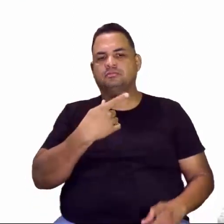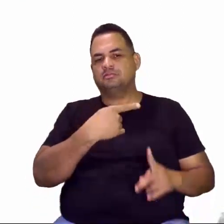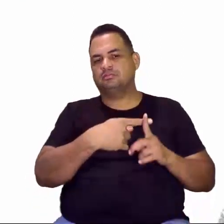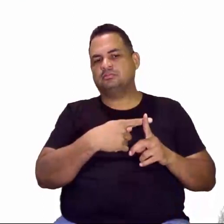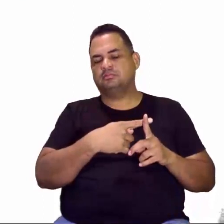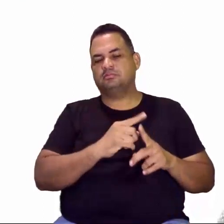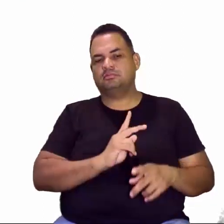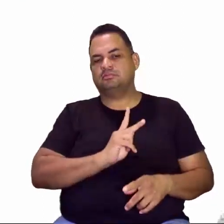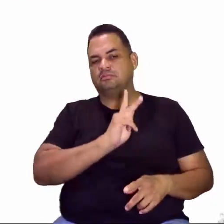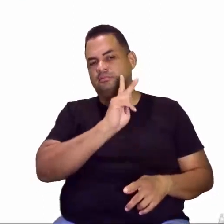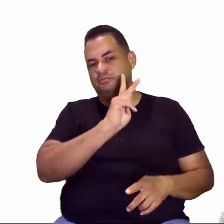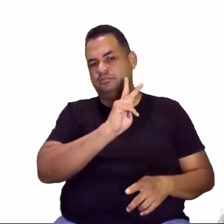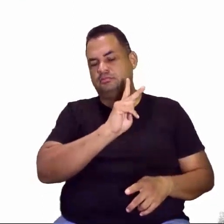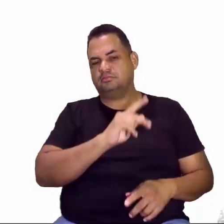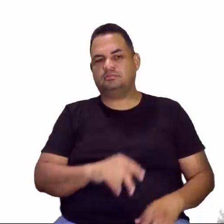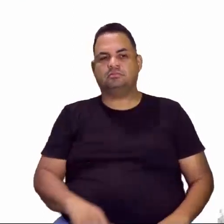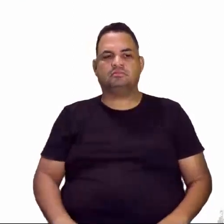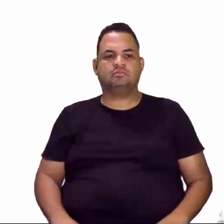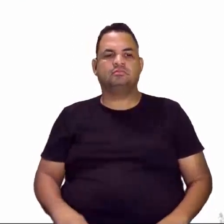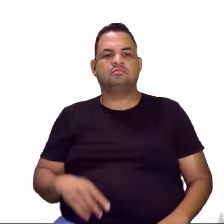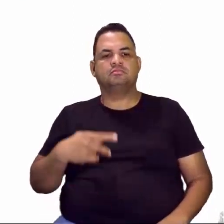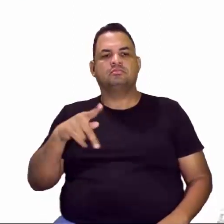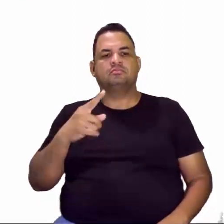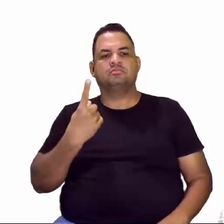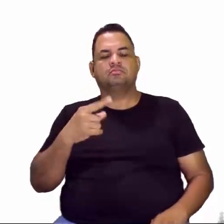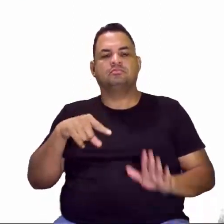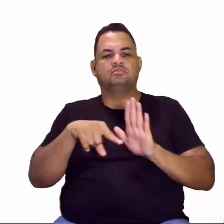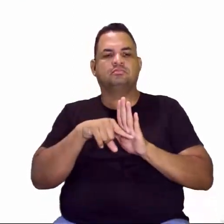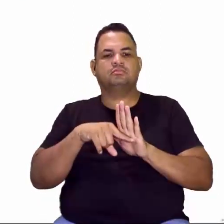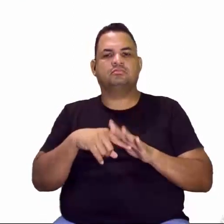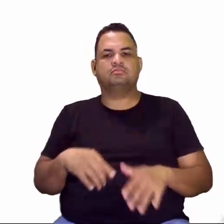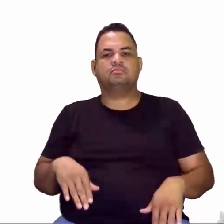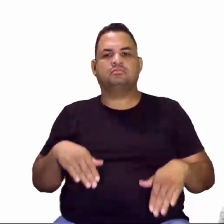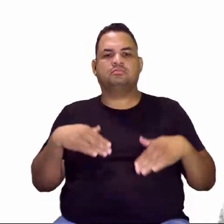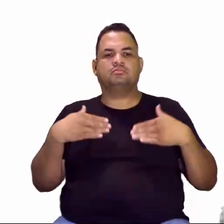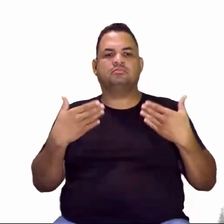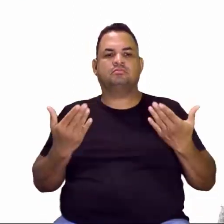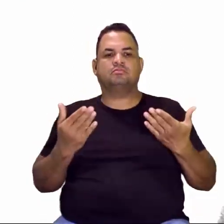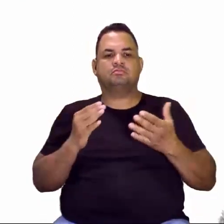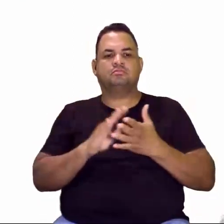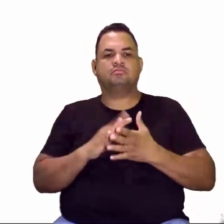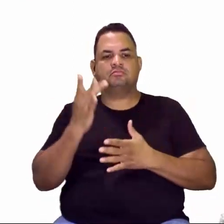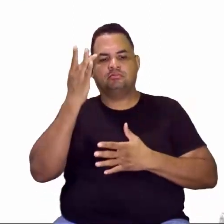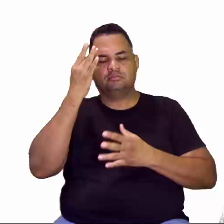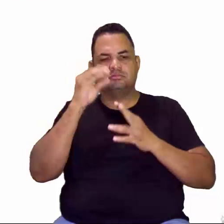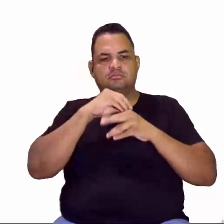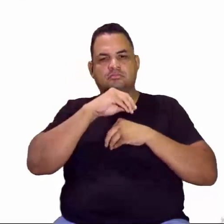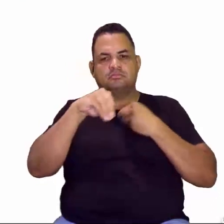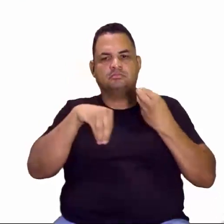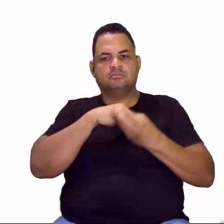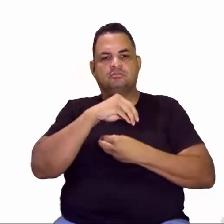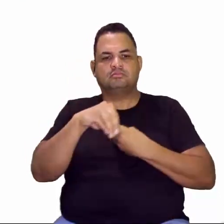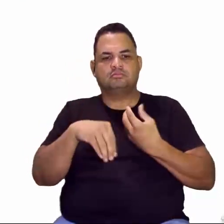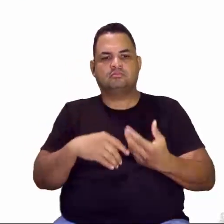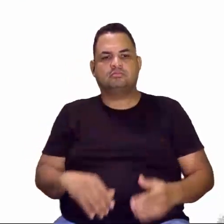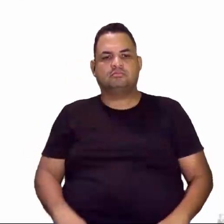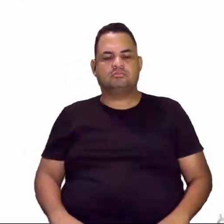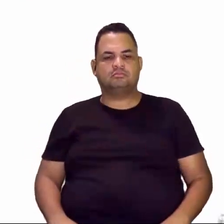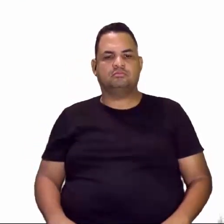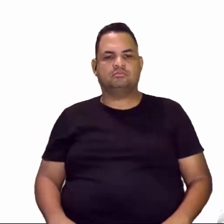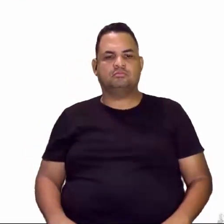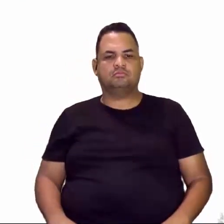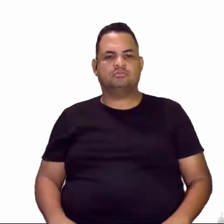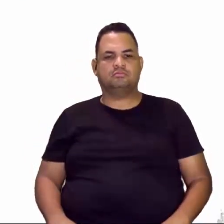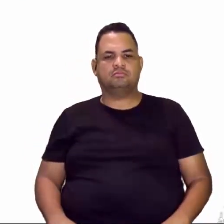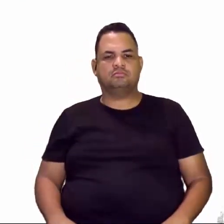carga positiva para uma negativa, qual vai ser a fórmula do composto formado? Vai